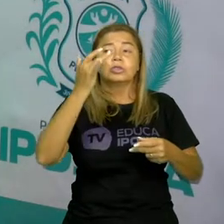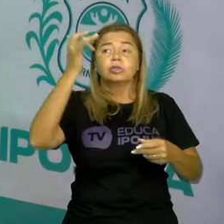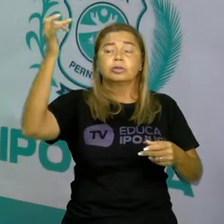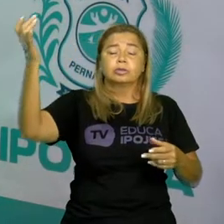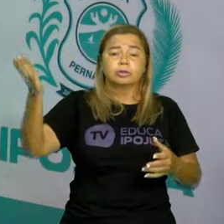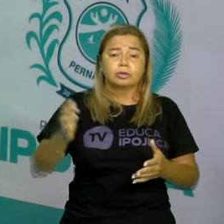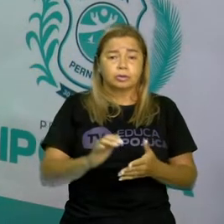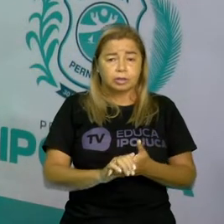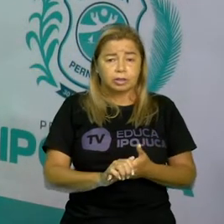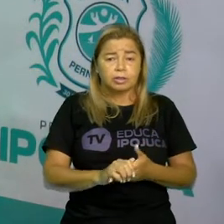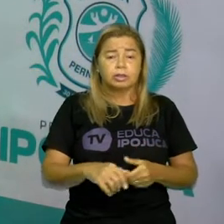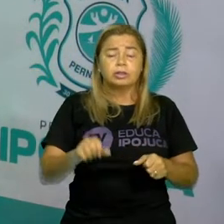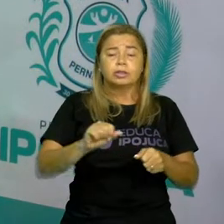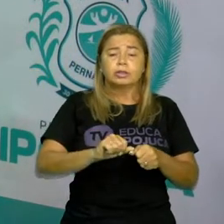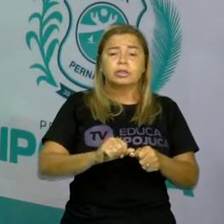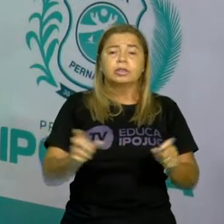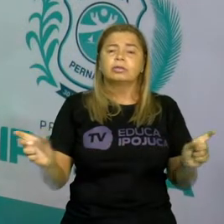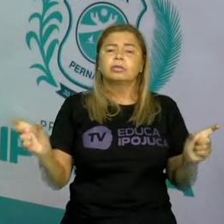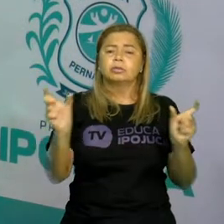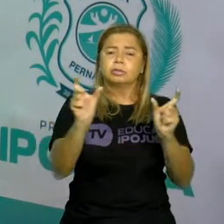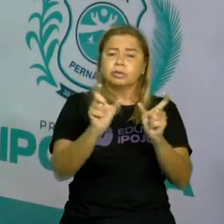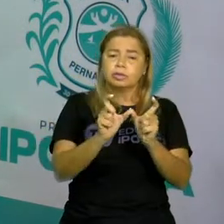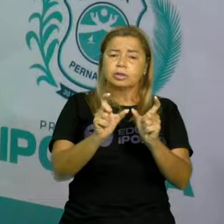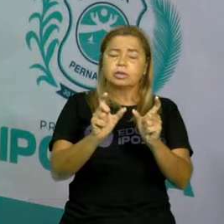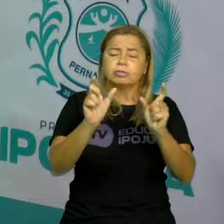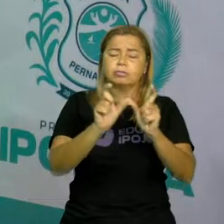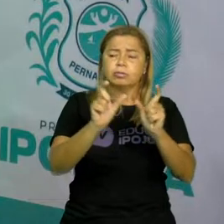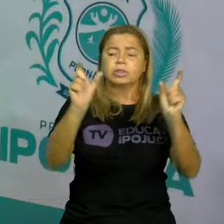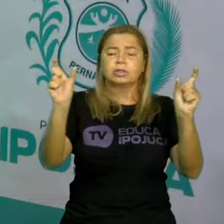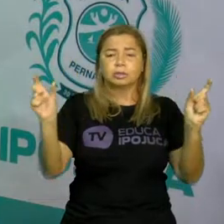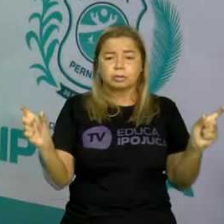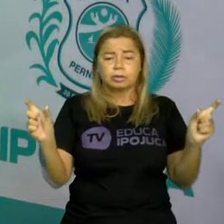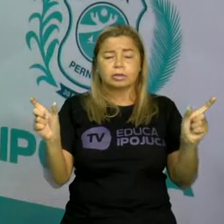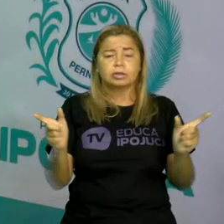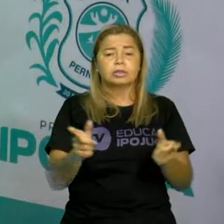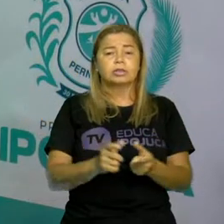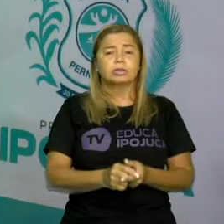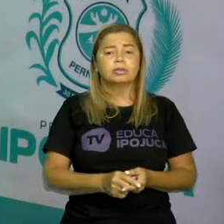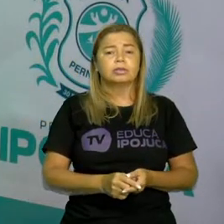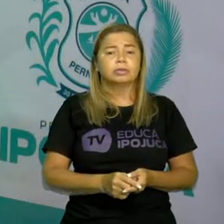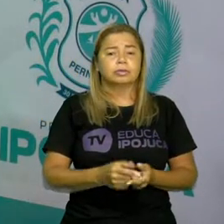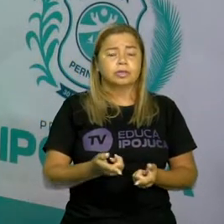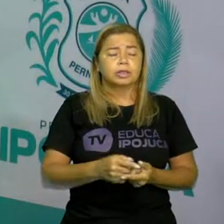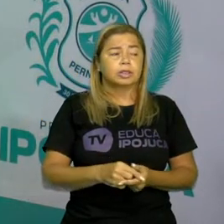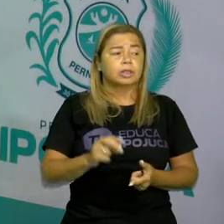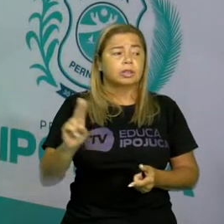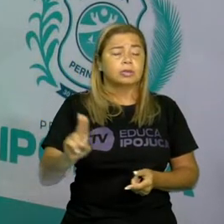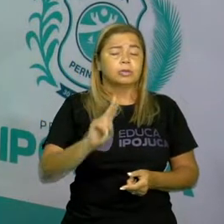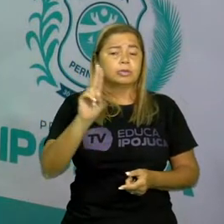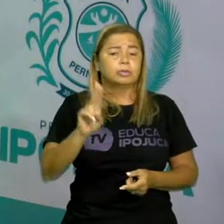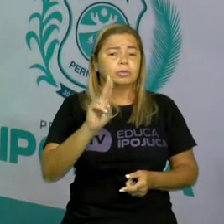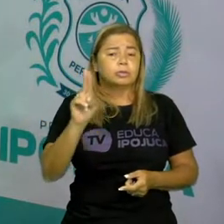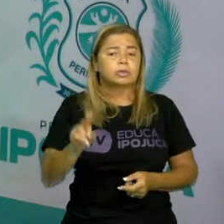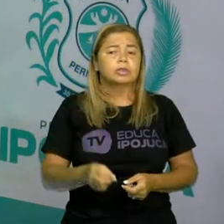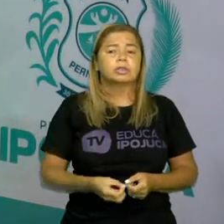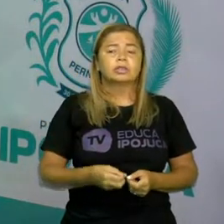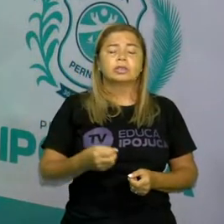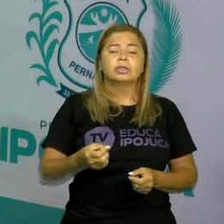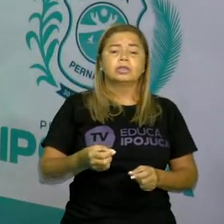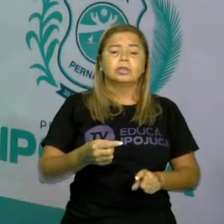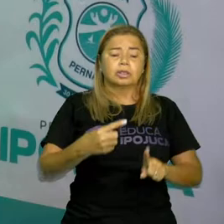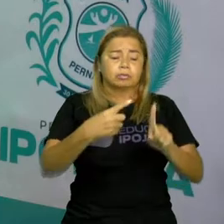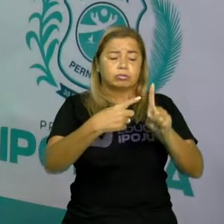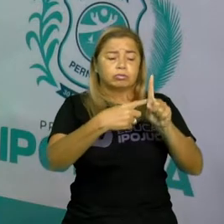e fazer aqui a leitura, a decomposição também na forma usando as unidades de milhar,